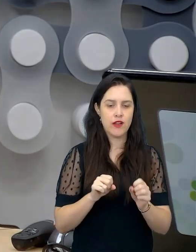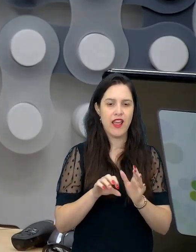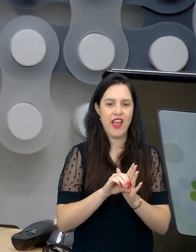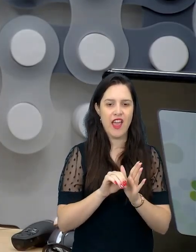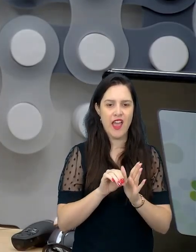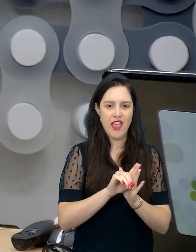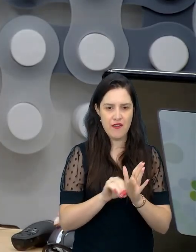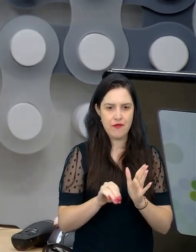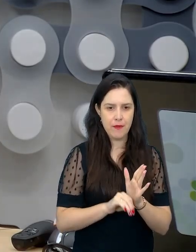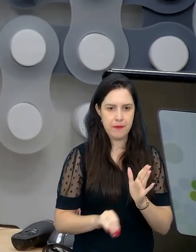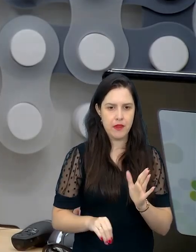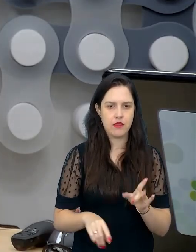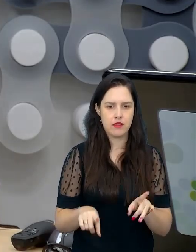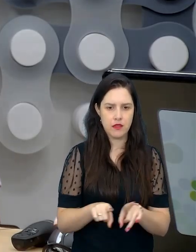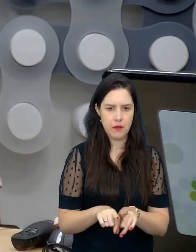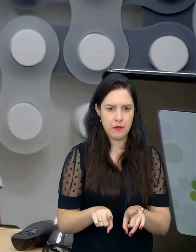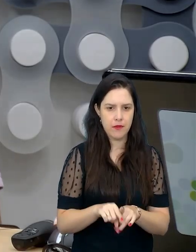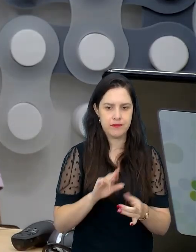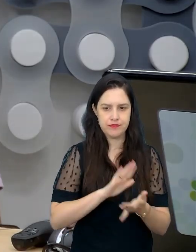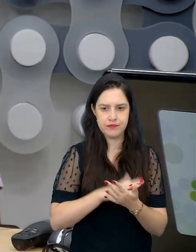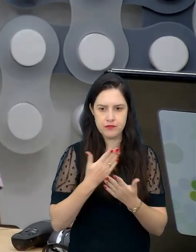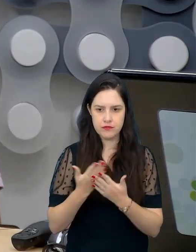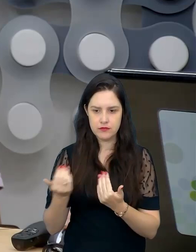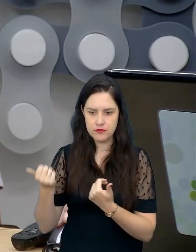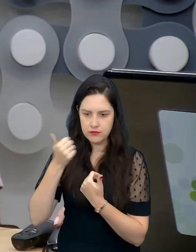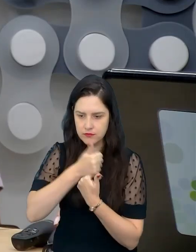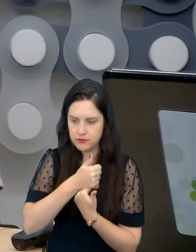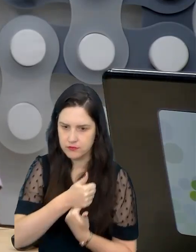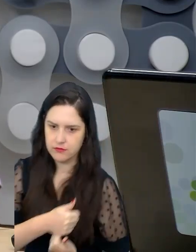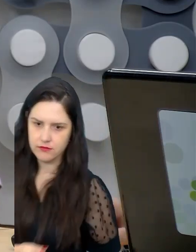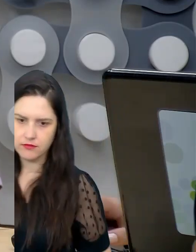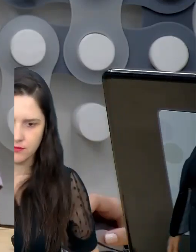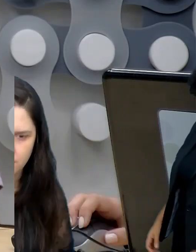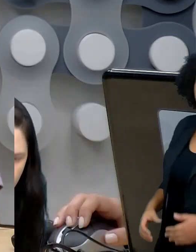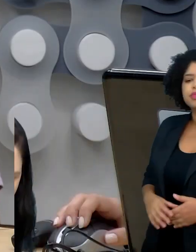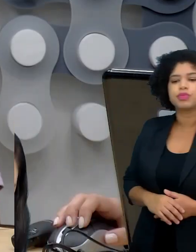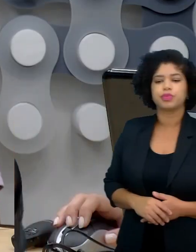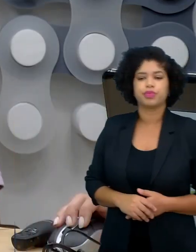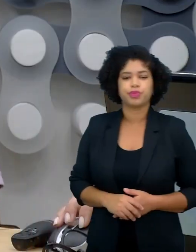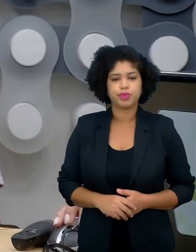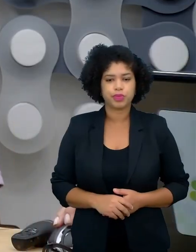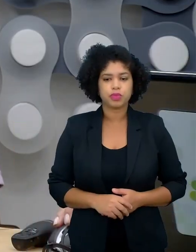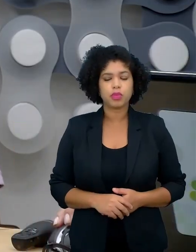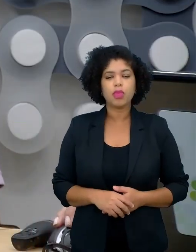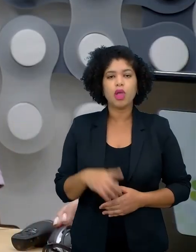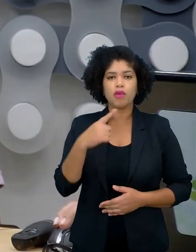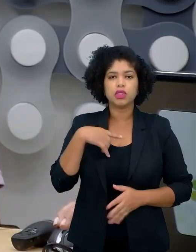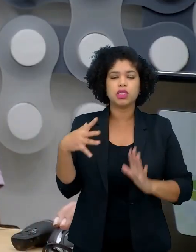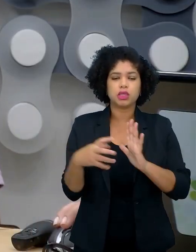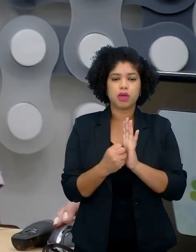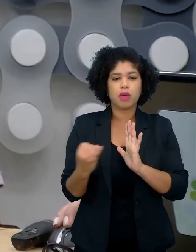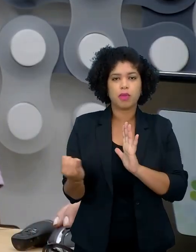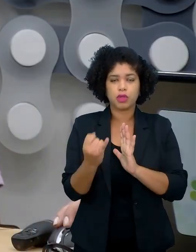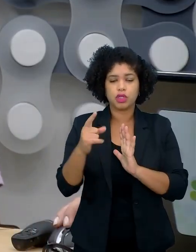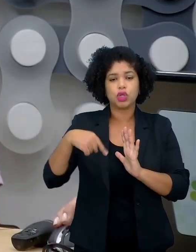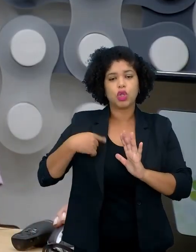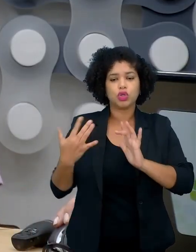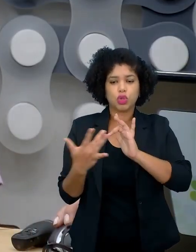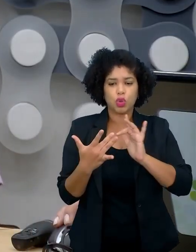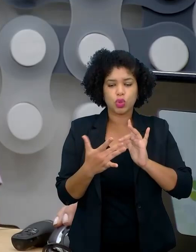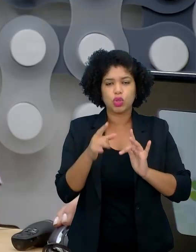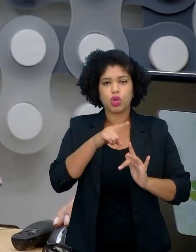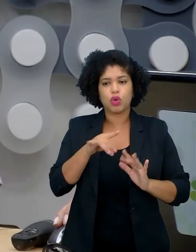tá? Então, acessem o Banco de Talentos e se inscrevam. E, em breve, né, a gente costuma entrar em contato, a